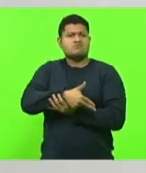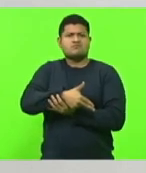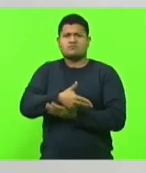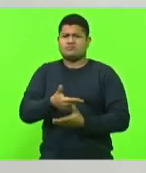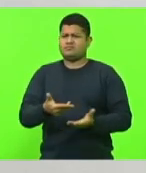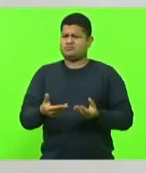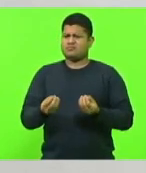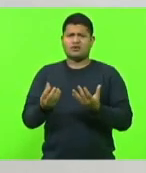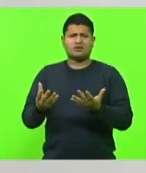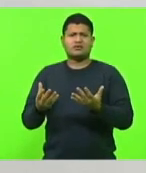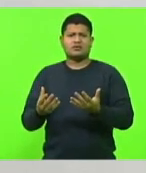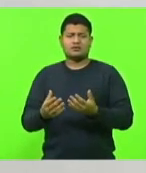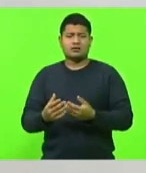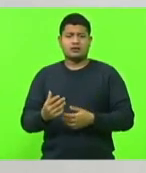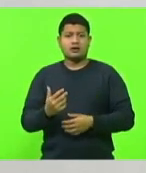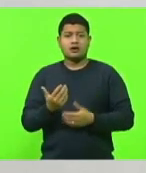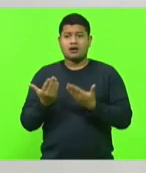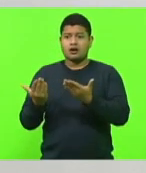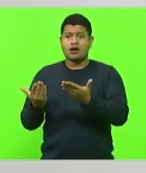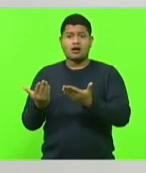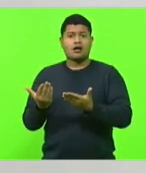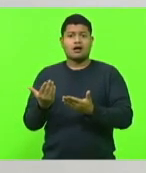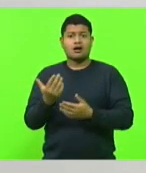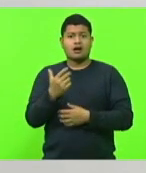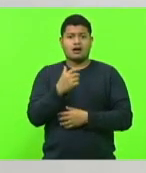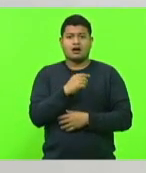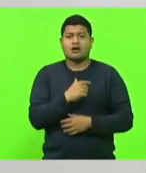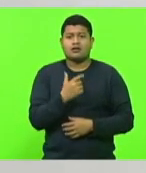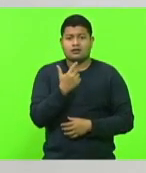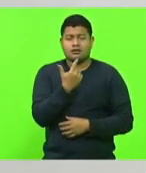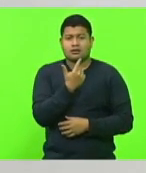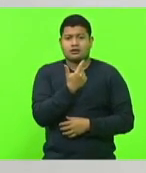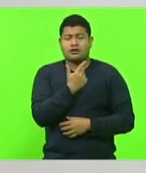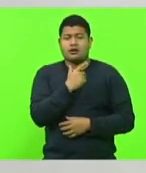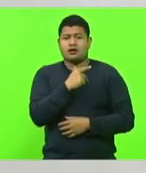A Guarda Municipal de Itajaí